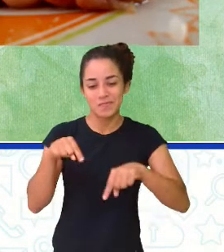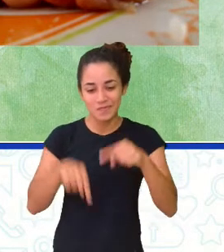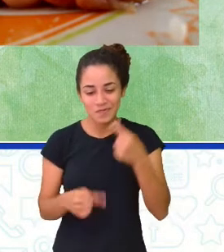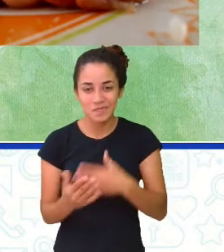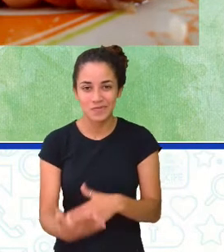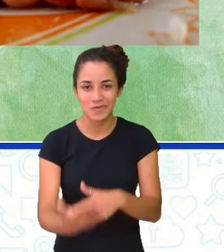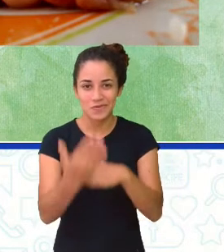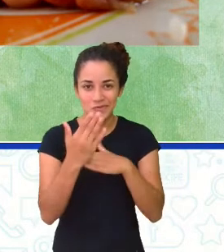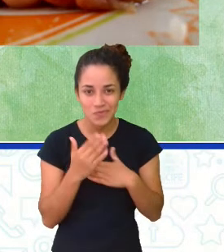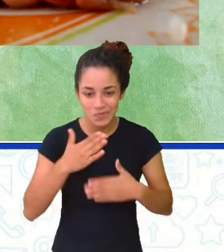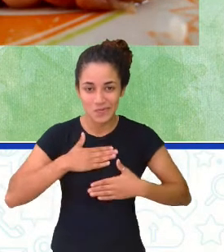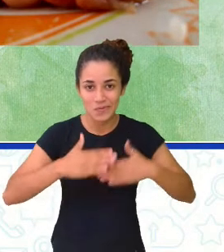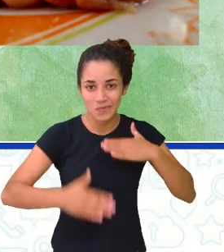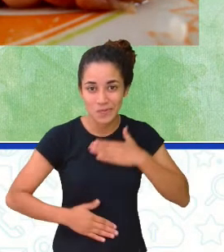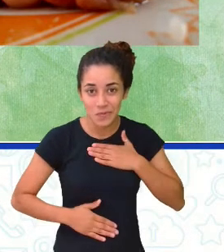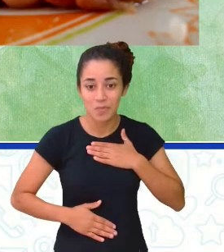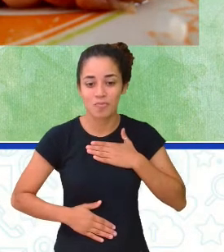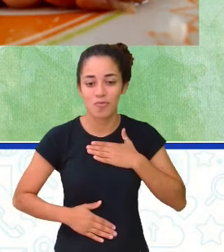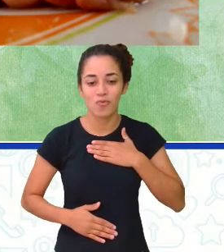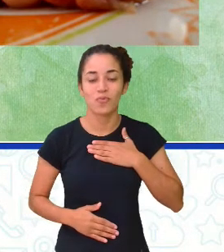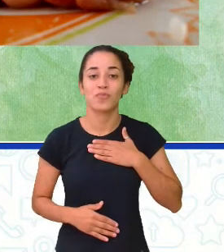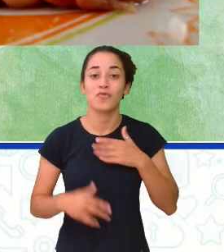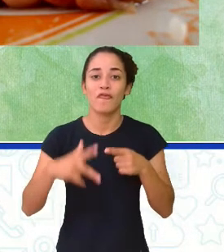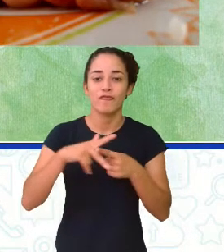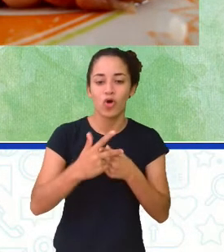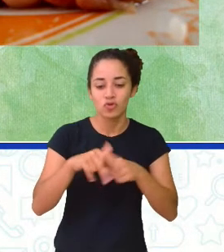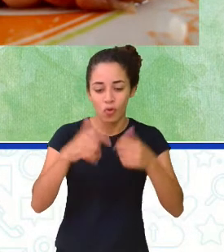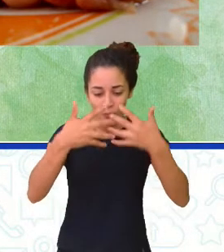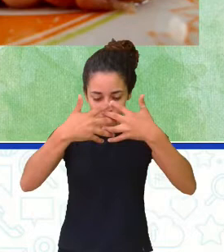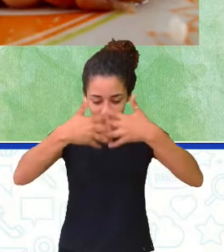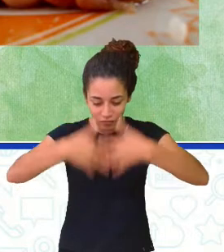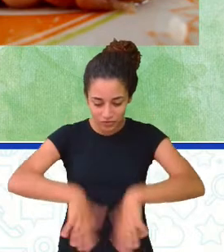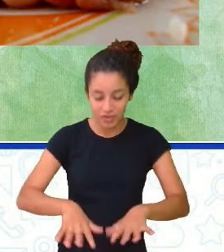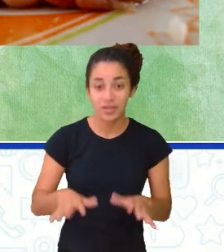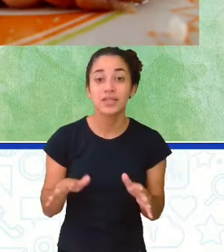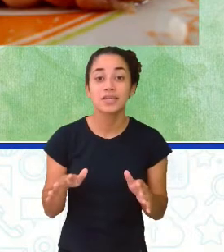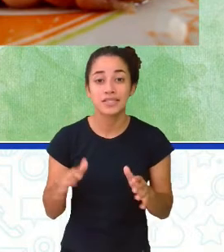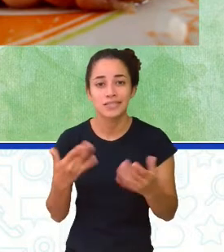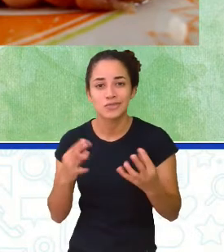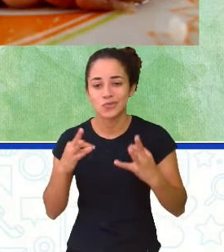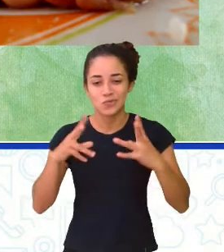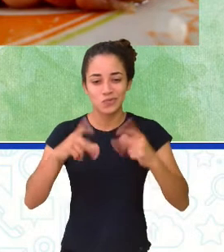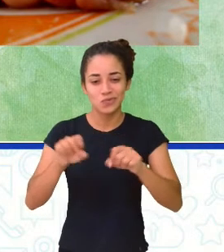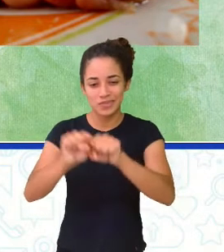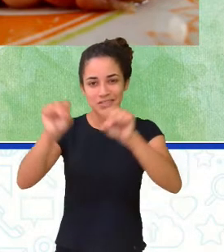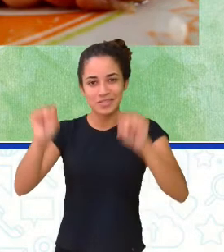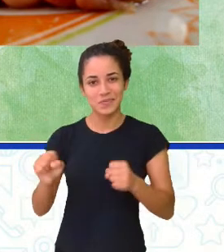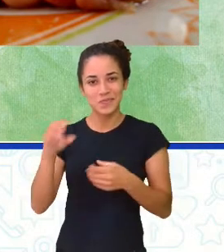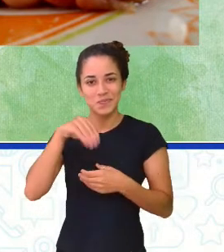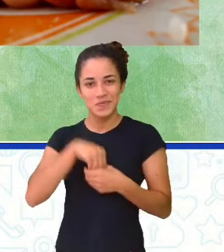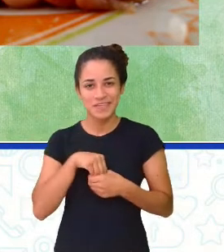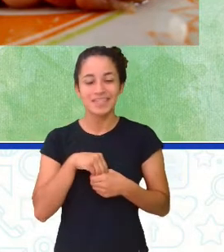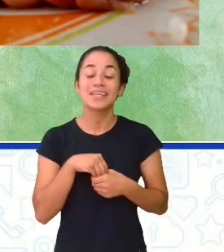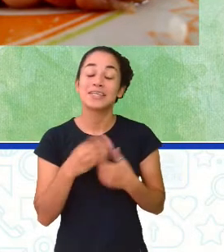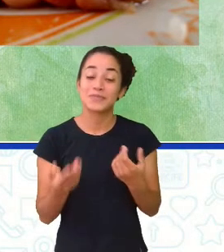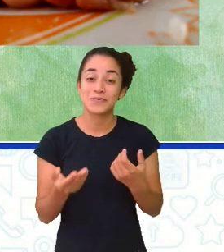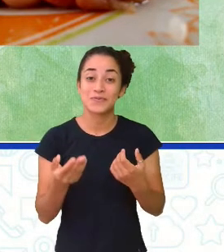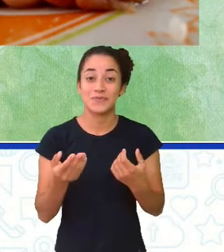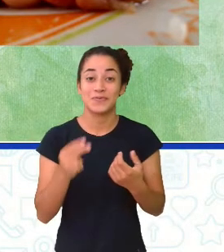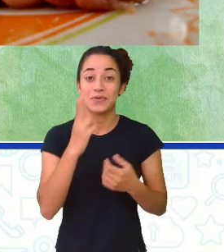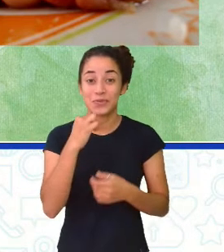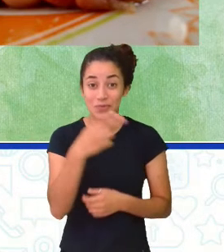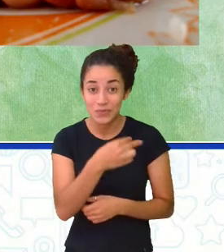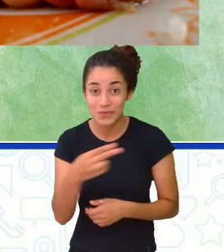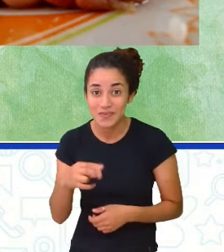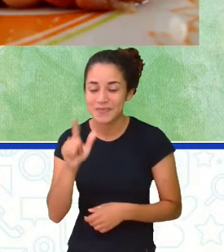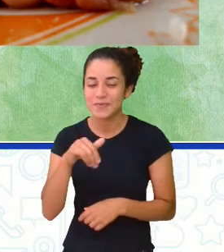corporais. Até mesmo para o funcionamento de todos os nossos órgãos, de todos os nossos sistemas, esses combustíveis, esses